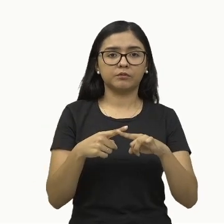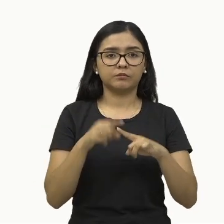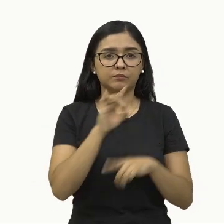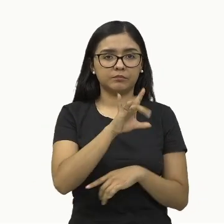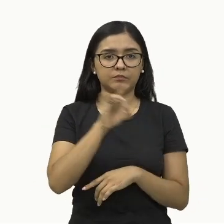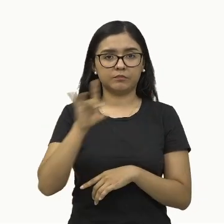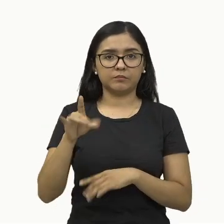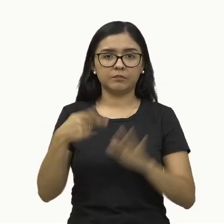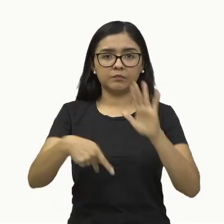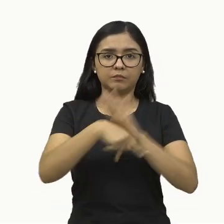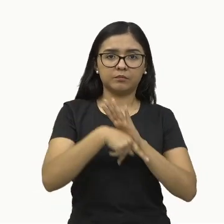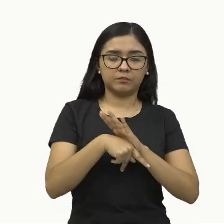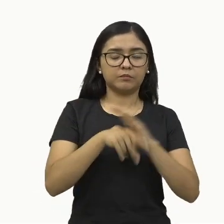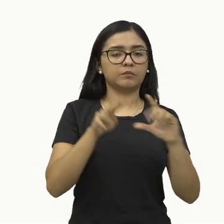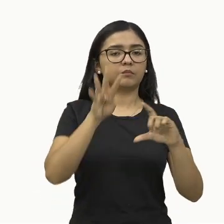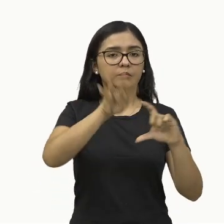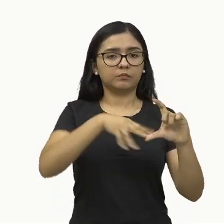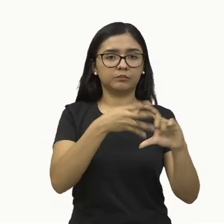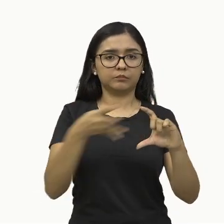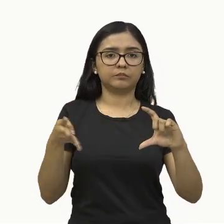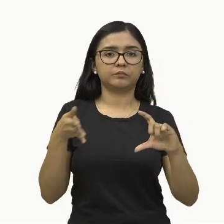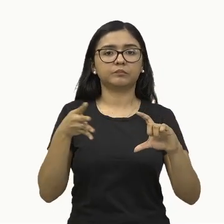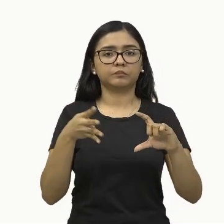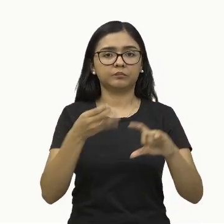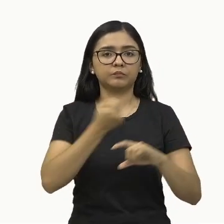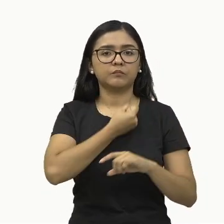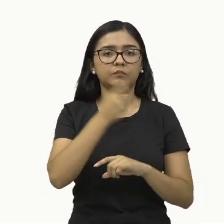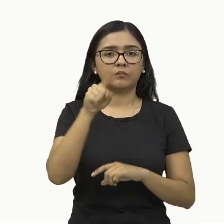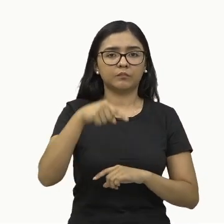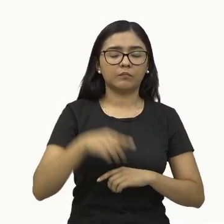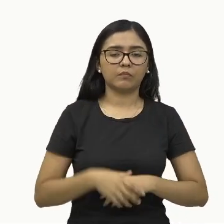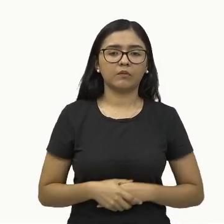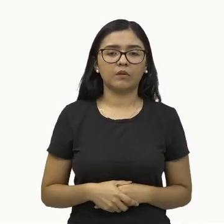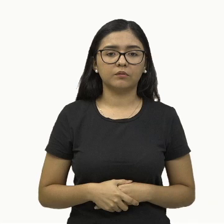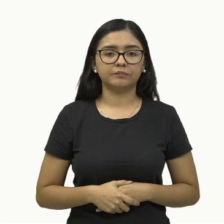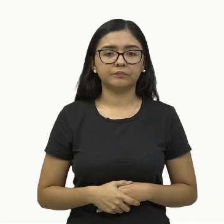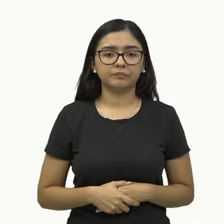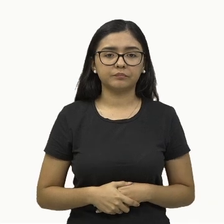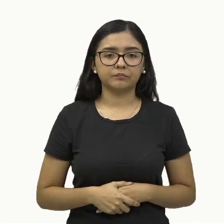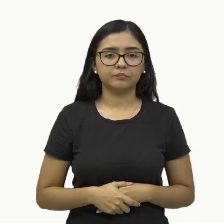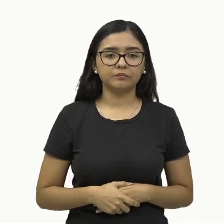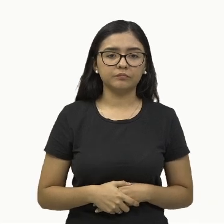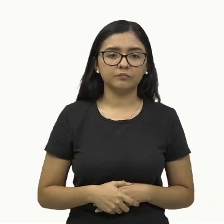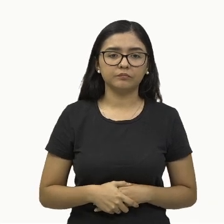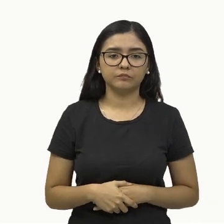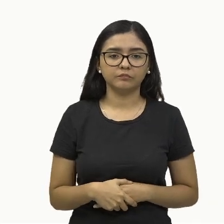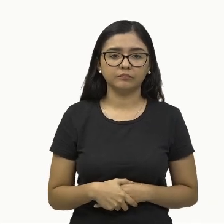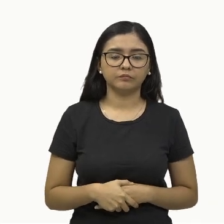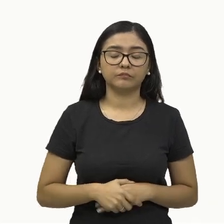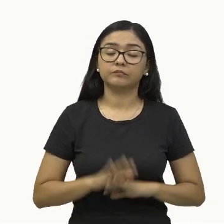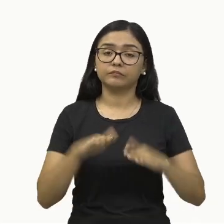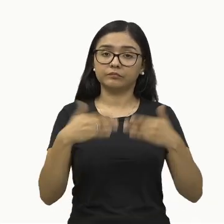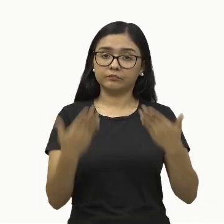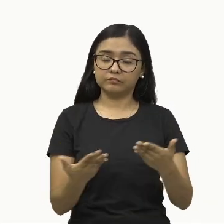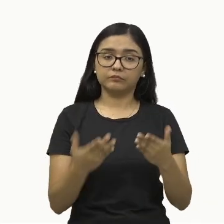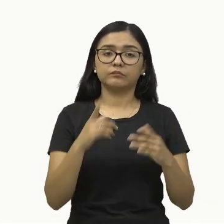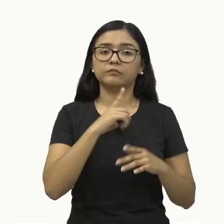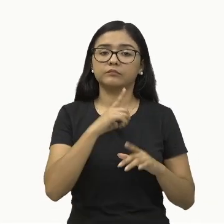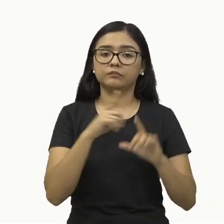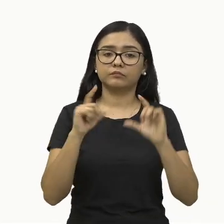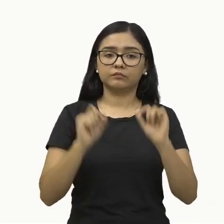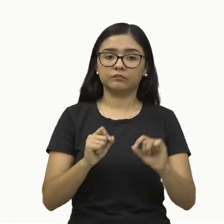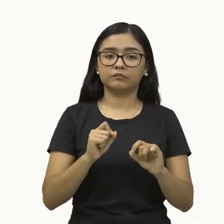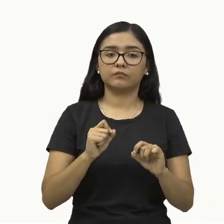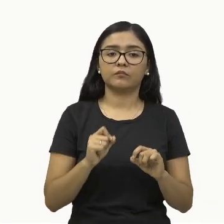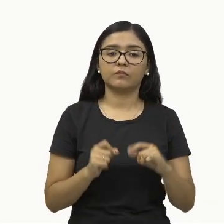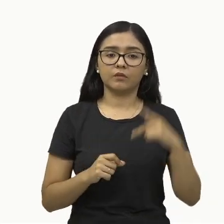que compõe a matriz pelo número real P, tá? Então, basicamente é isso. Eu vou pegar esse